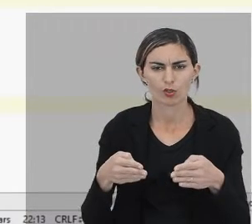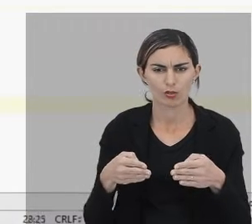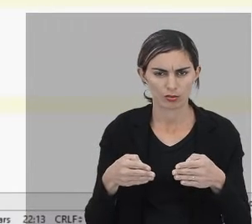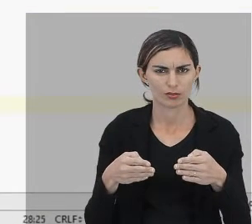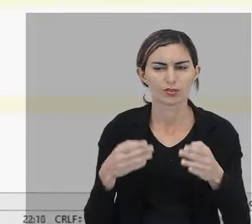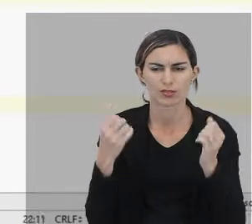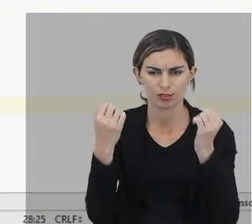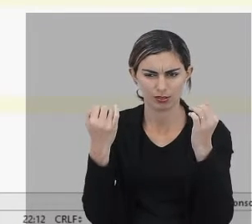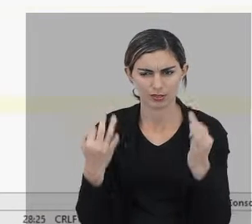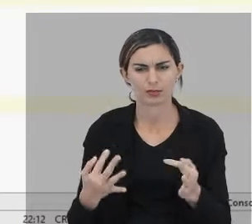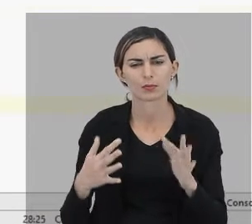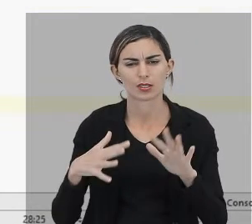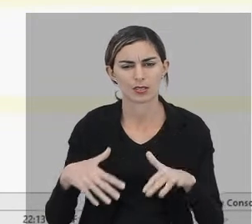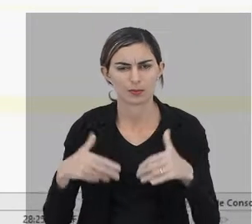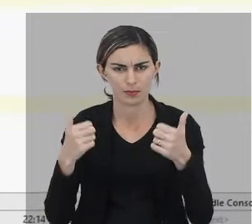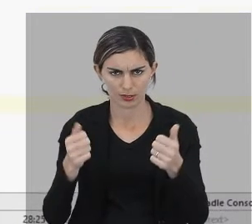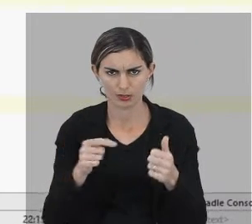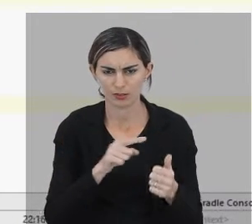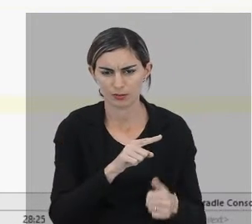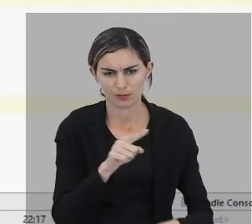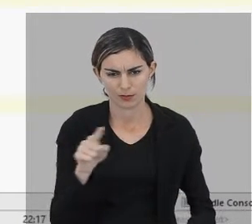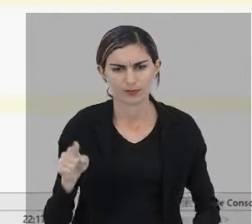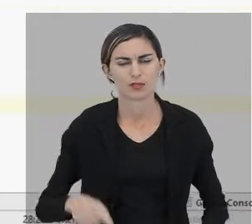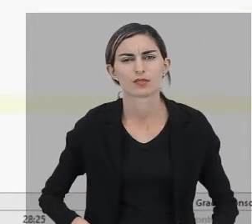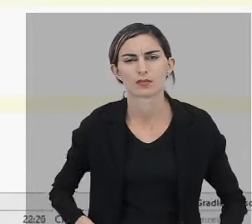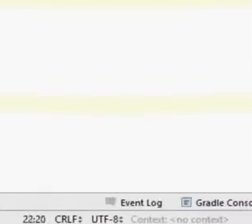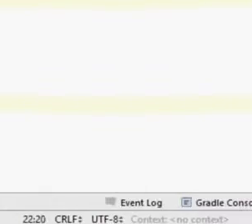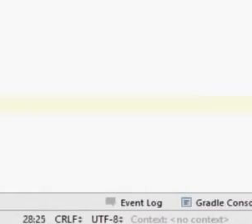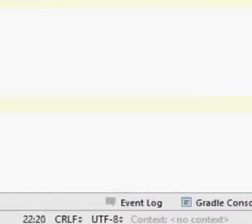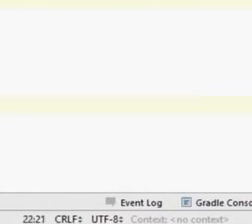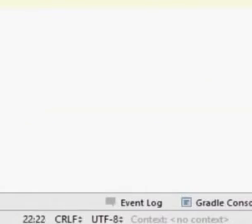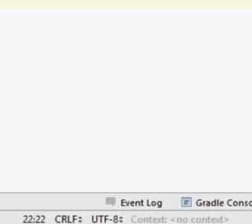for, para eu poder explicar melhor para vocês.